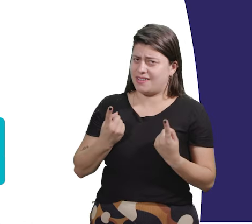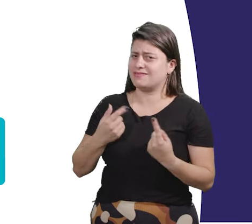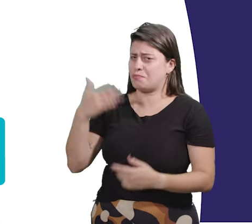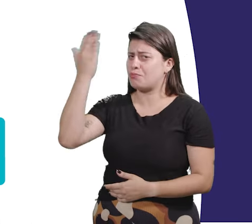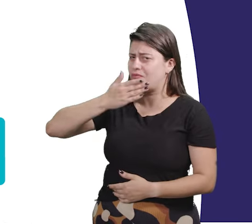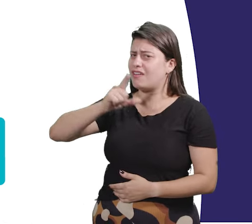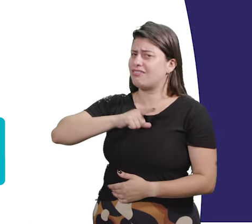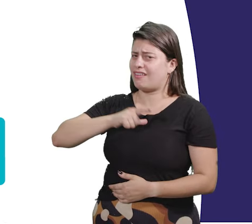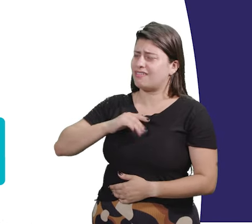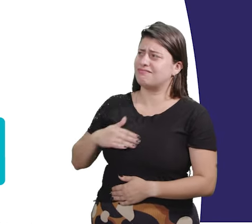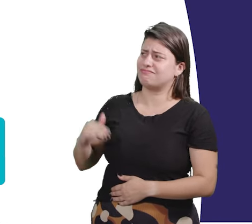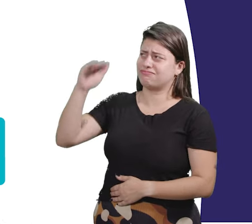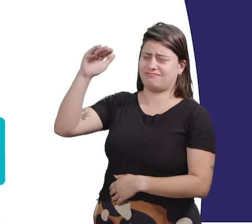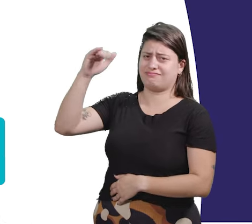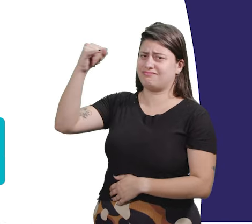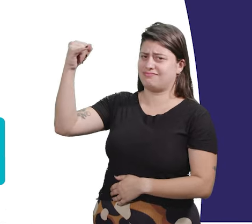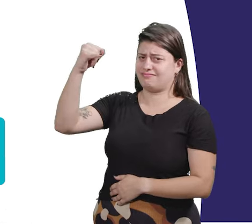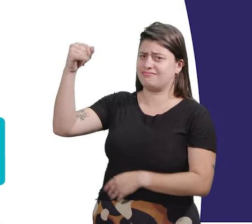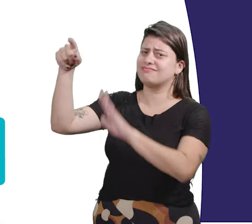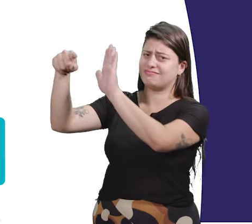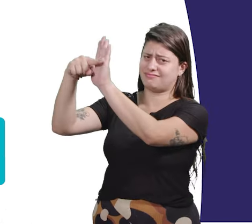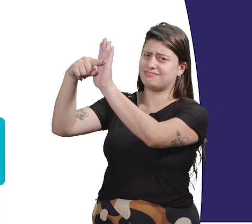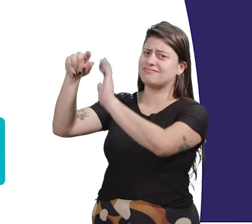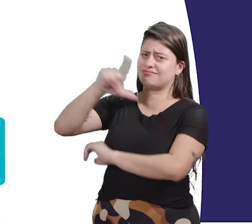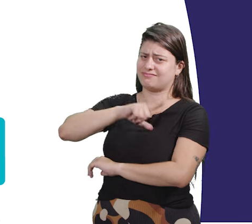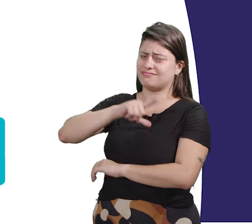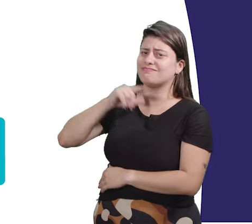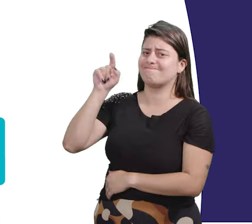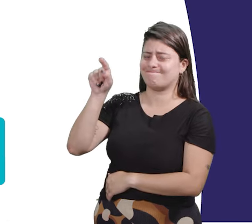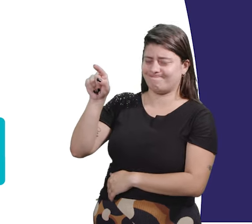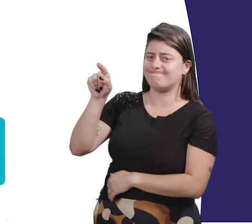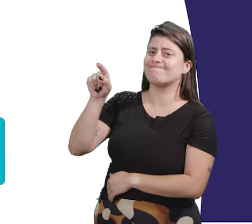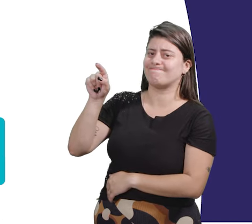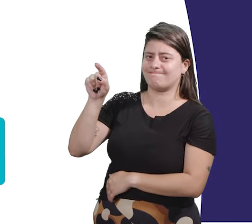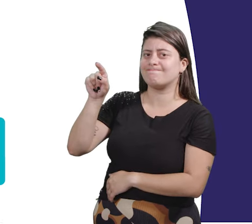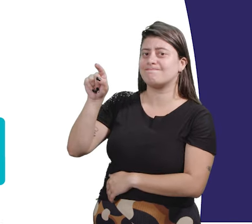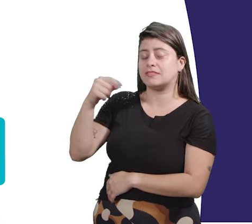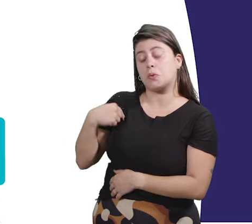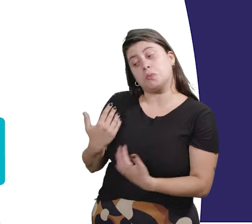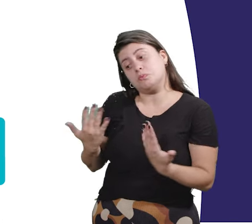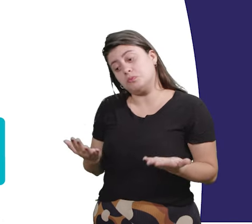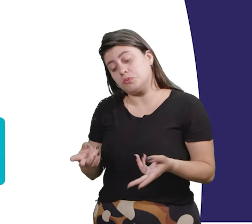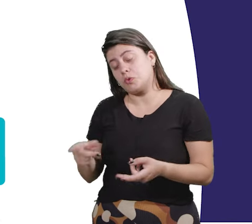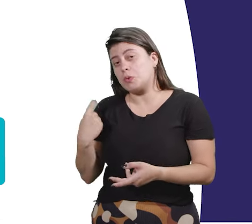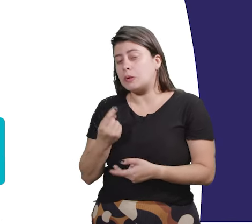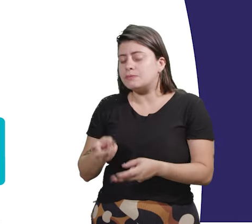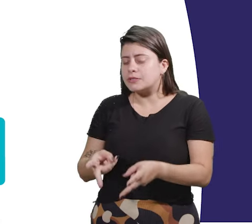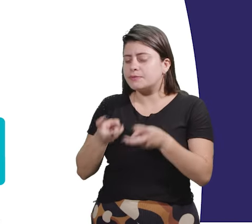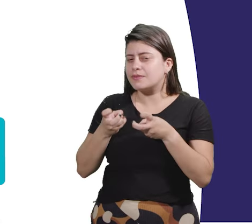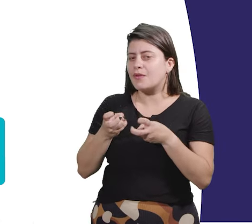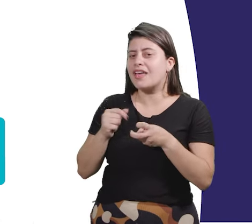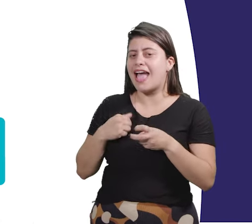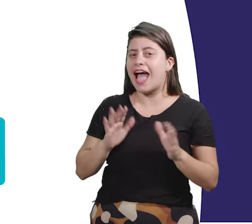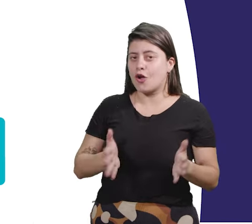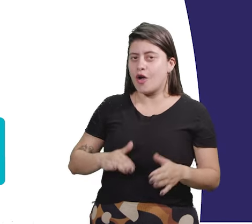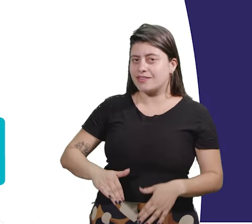resultados que não são tão positivos assim, né? Então eu acredito que poderíamos ver que, né, essa geração